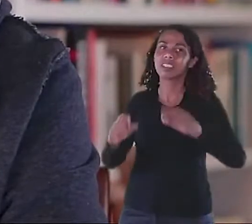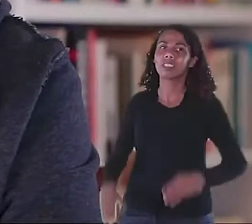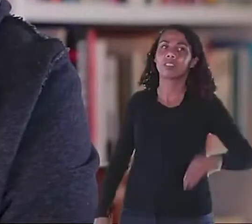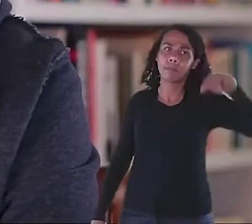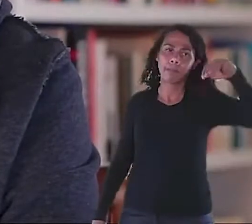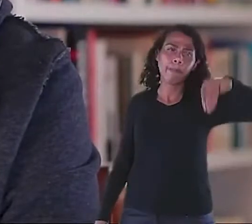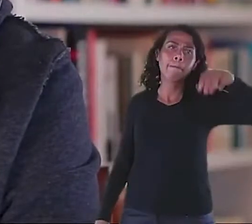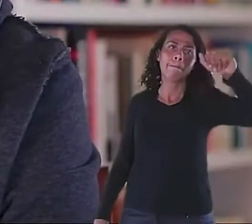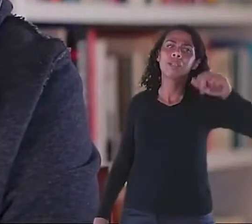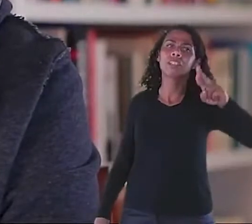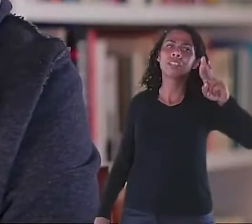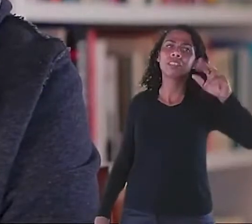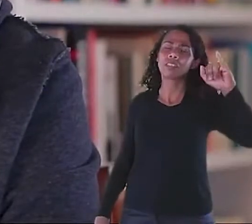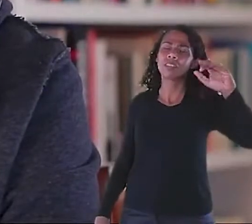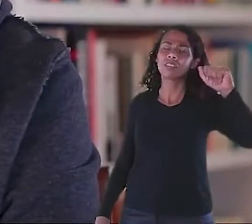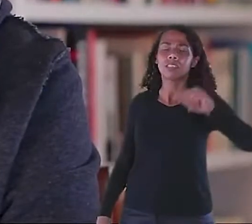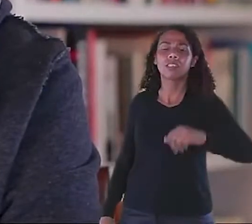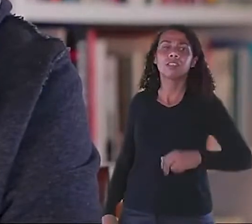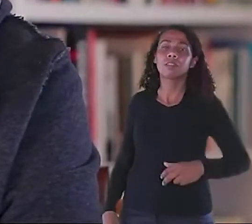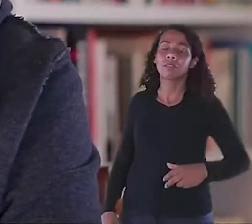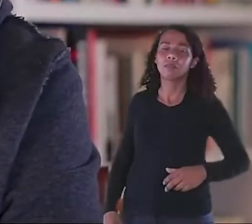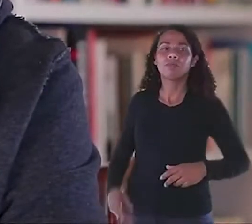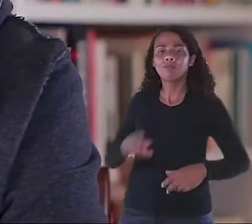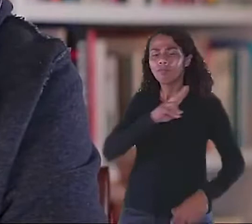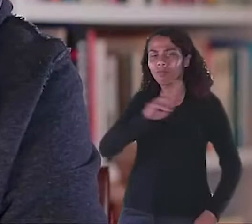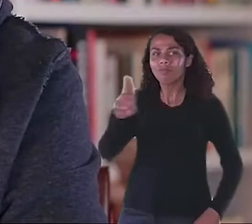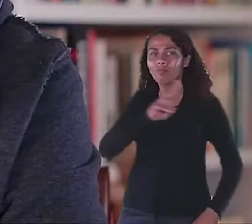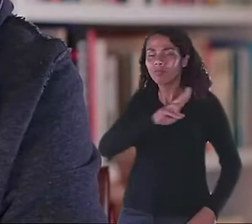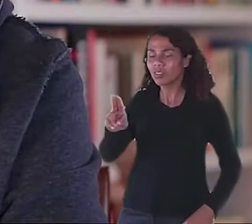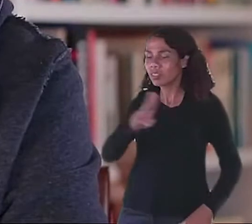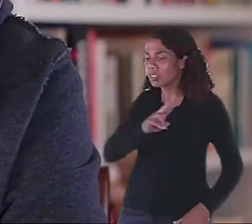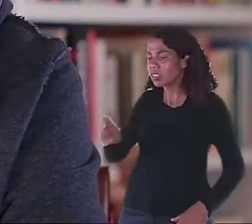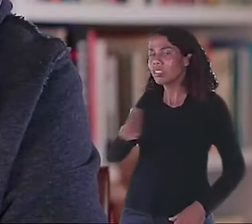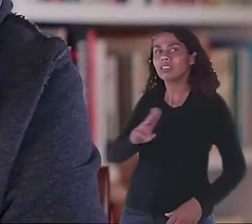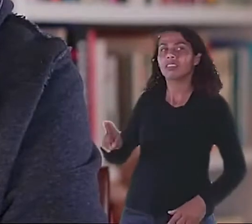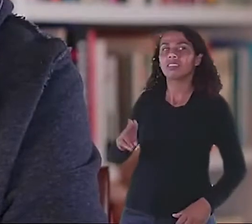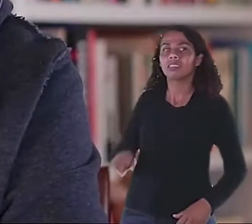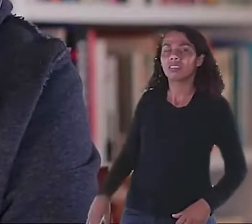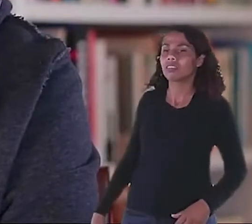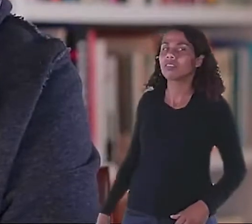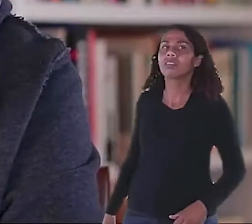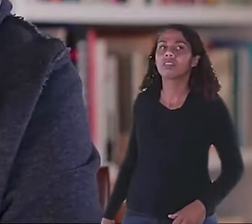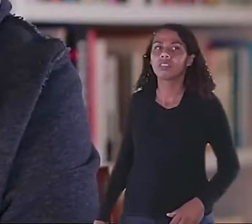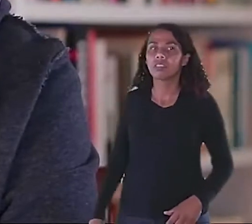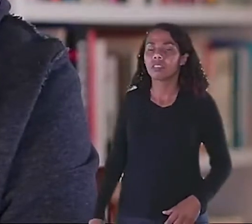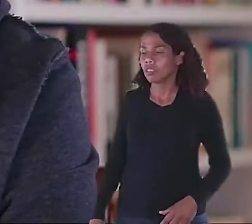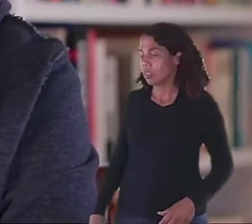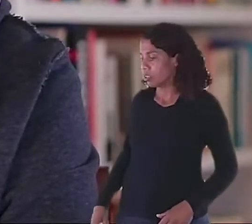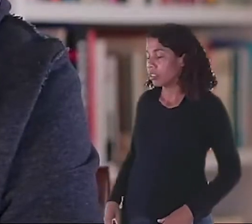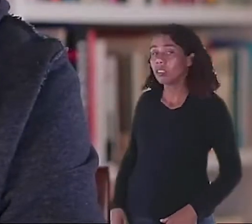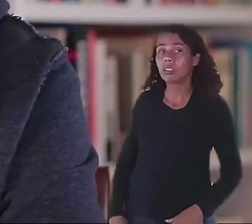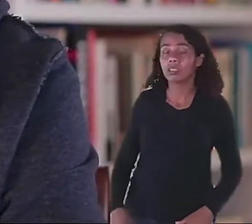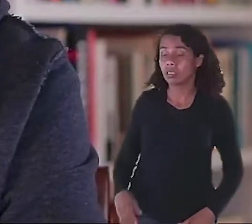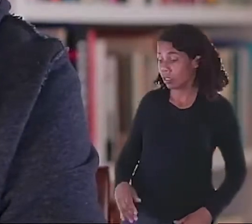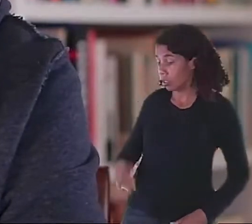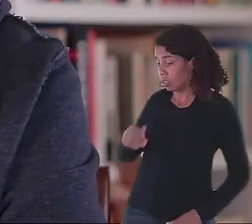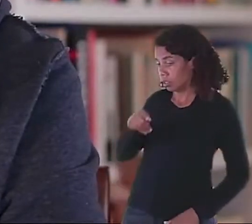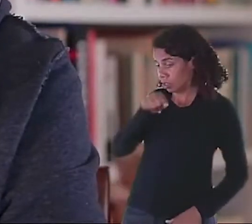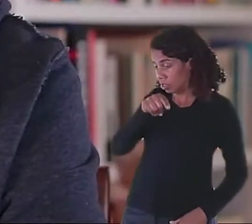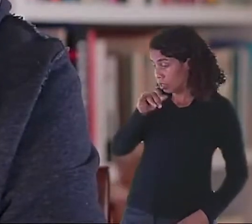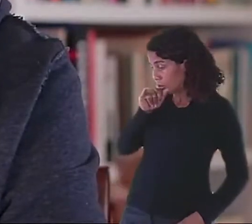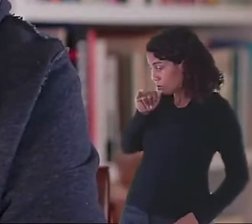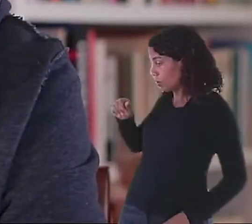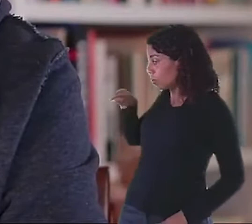Aparecida Celestino, além de grande cronista, é considerado por mim como o maior conhecedor do gigante Paulo Mendes